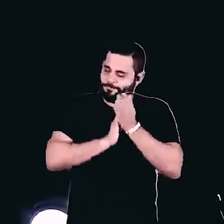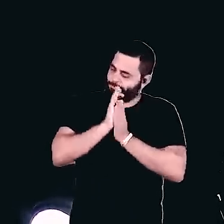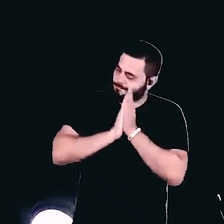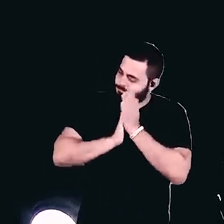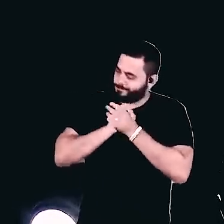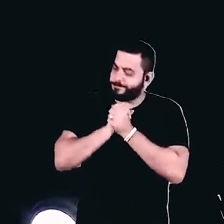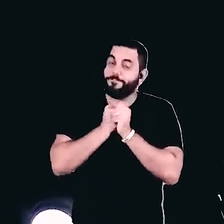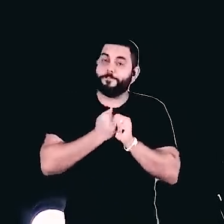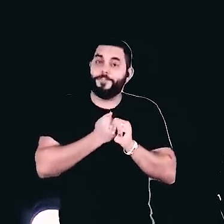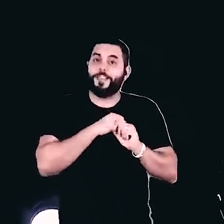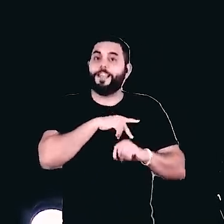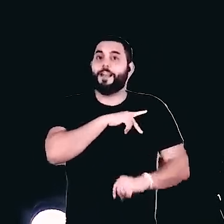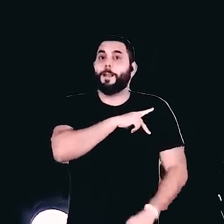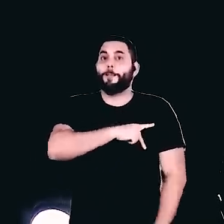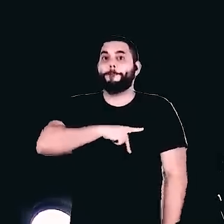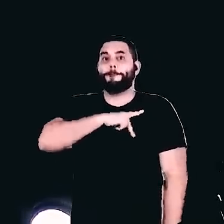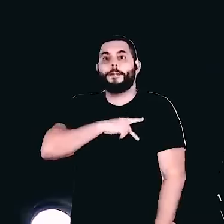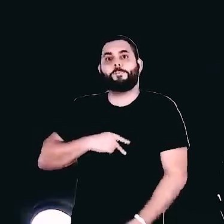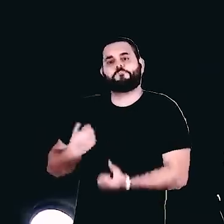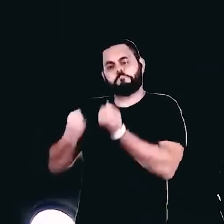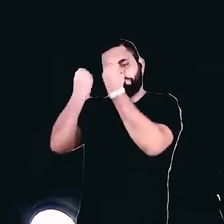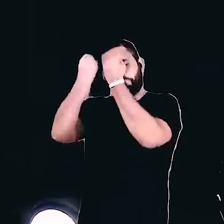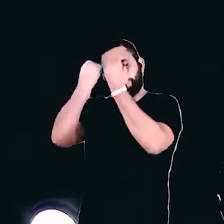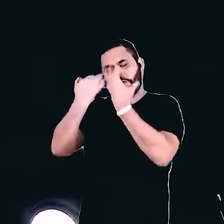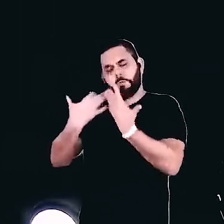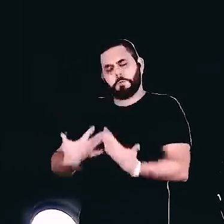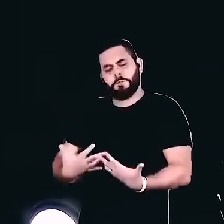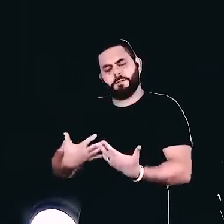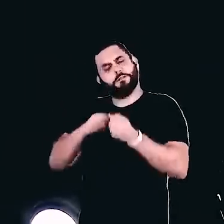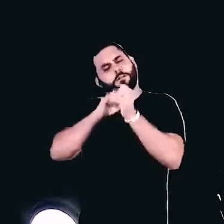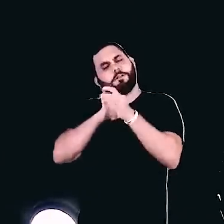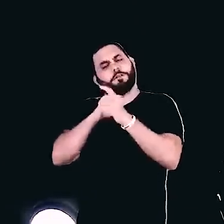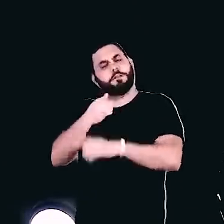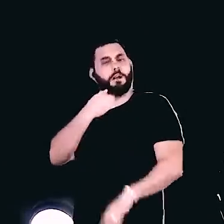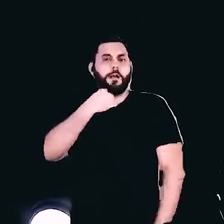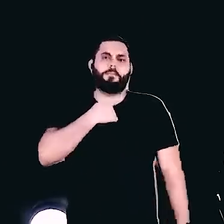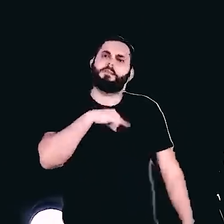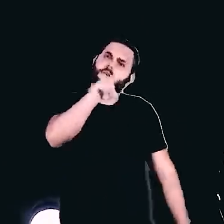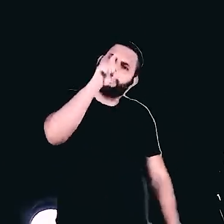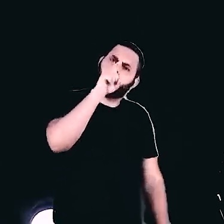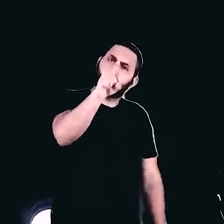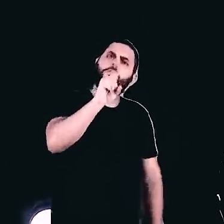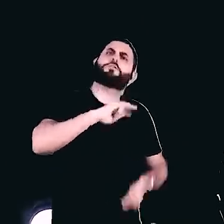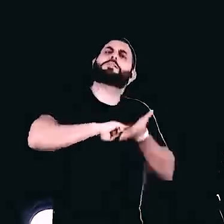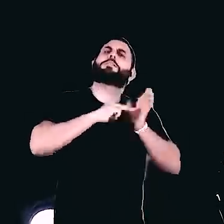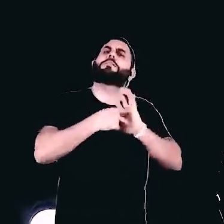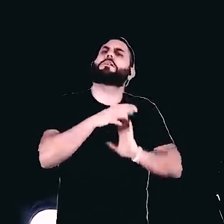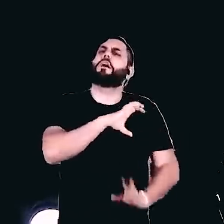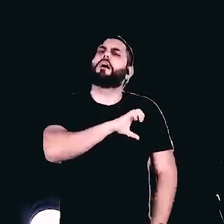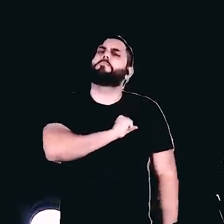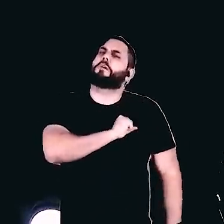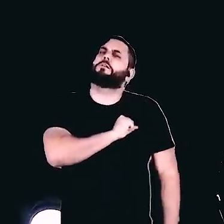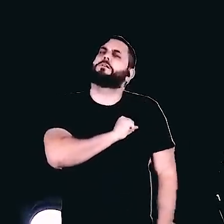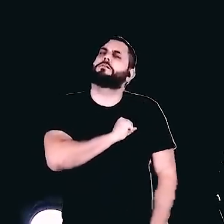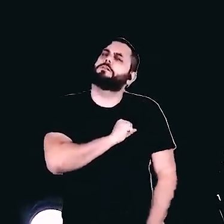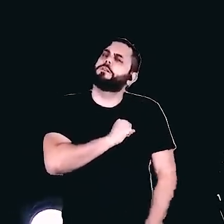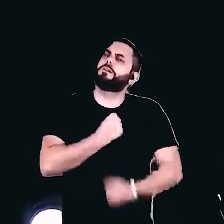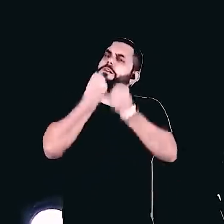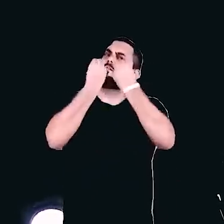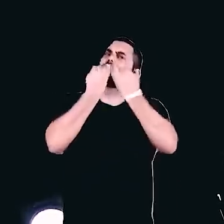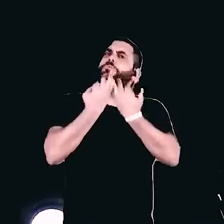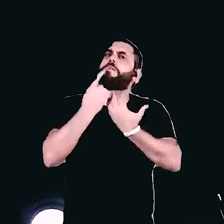filha, Paulo dá uma lição para mim e para você do que é o verdadeiro amor. Paulo nos dá uma lição